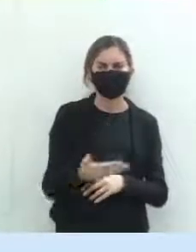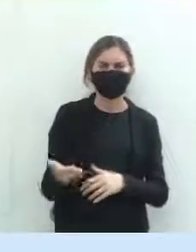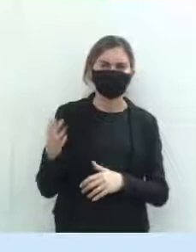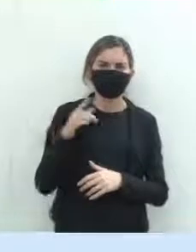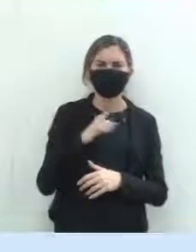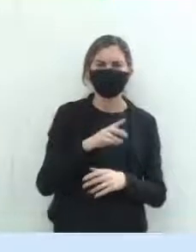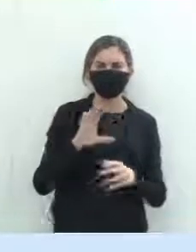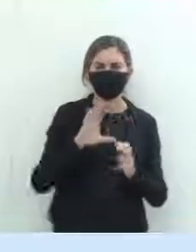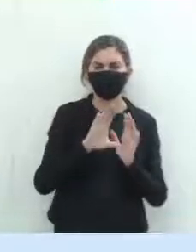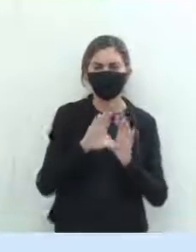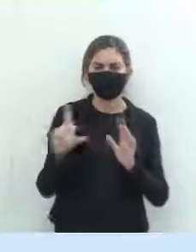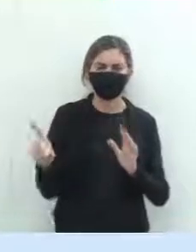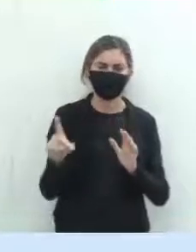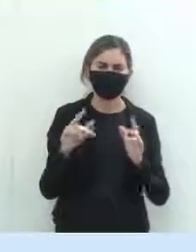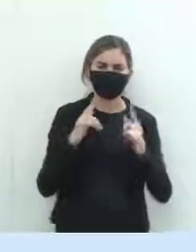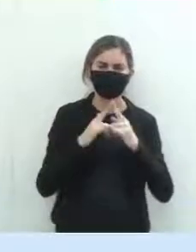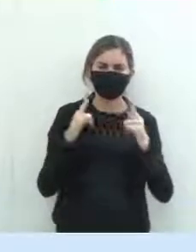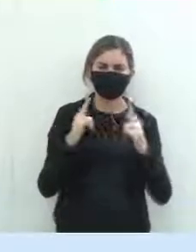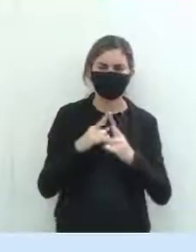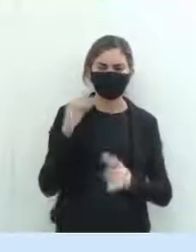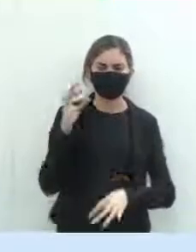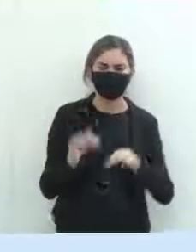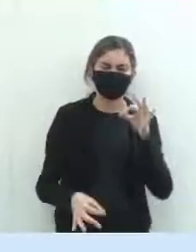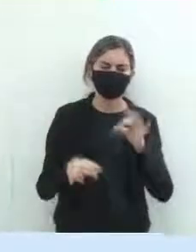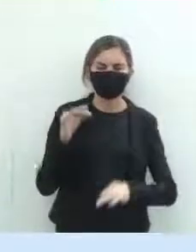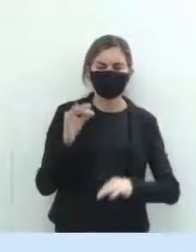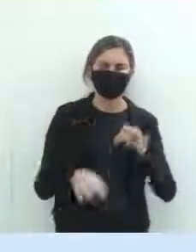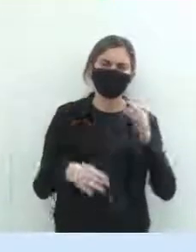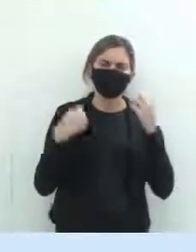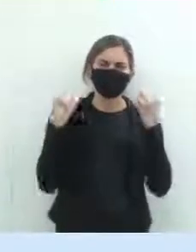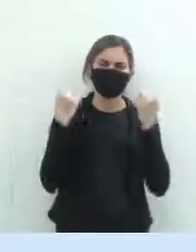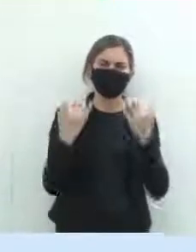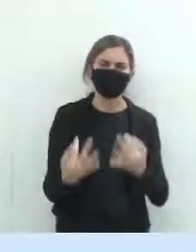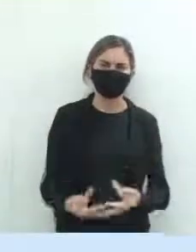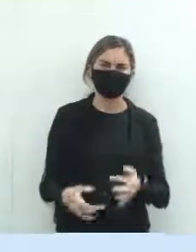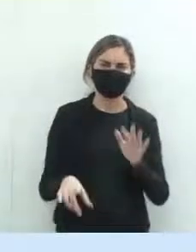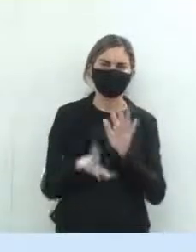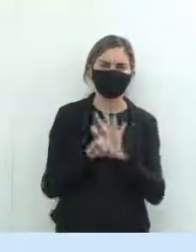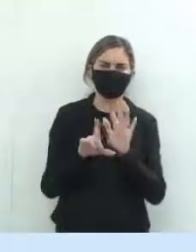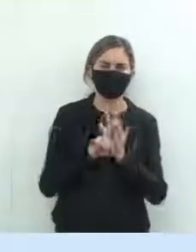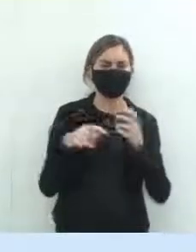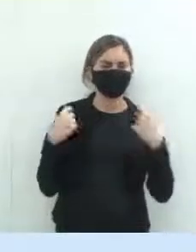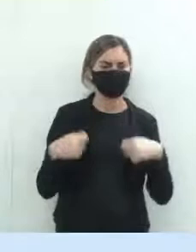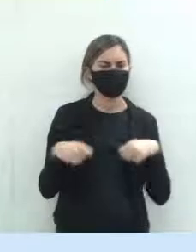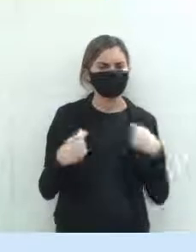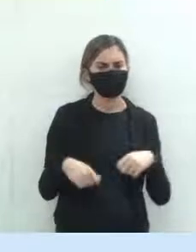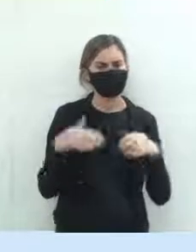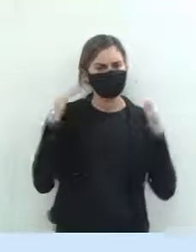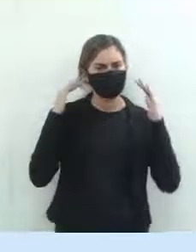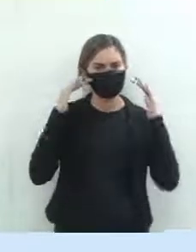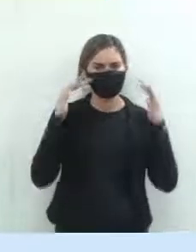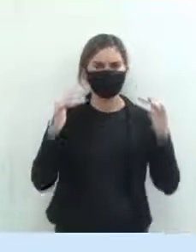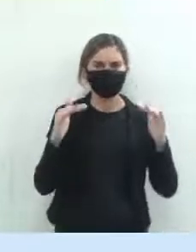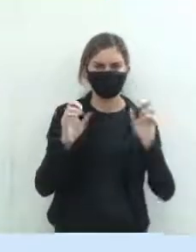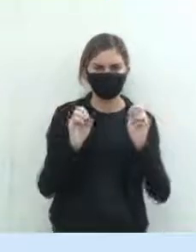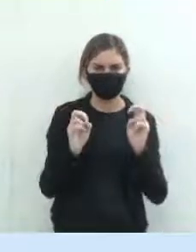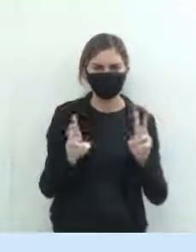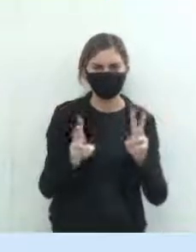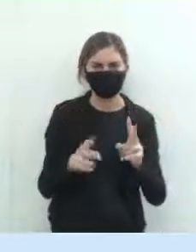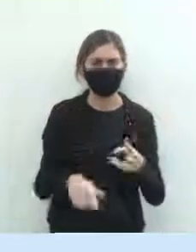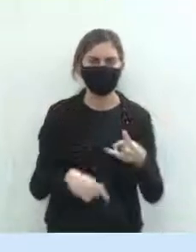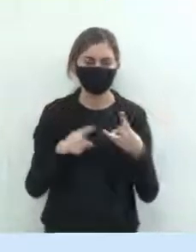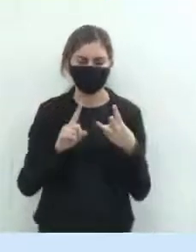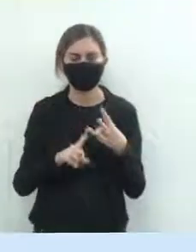ser coordenadas pelas instituições jurídicas que vão determinar que as leis precisam ser seguidas, ok?